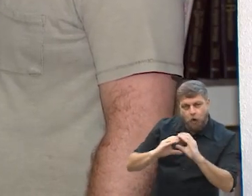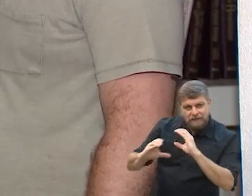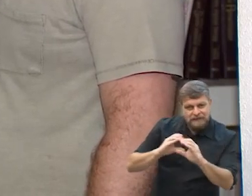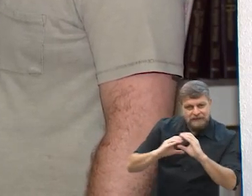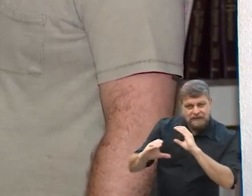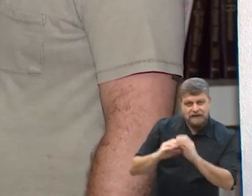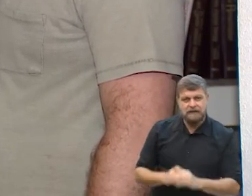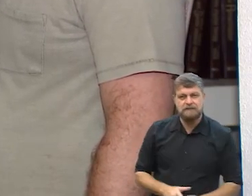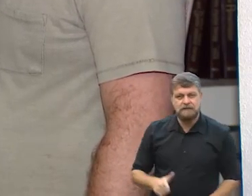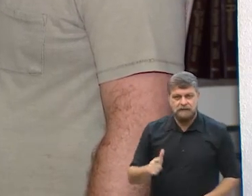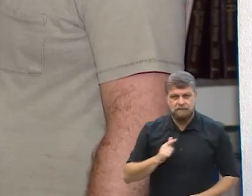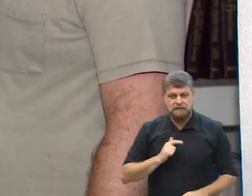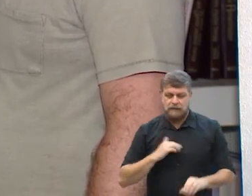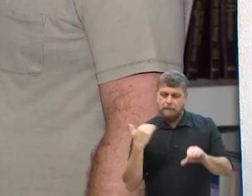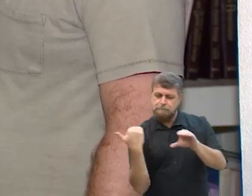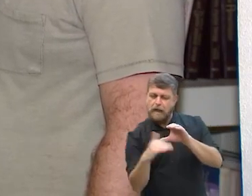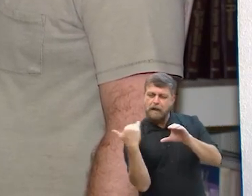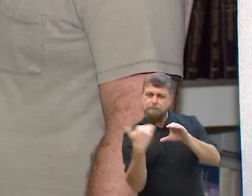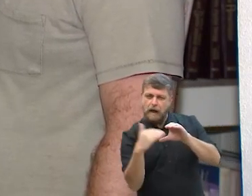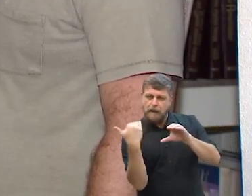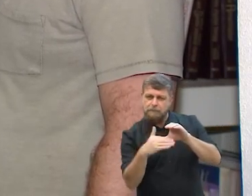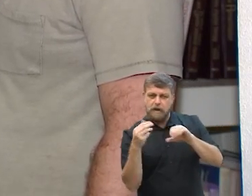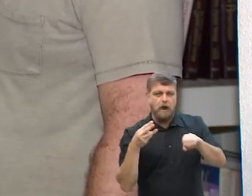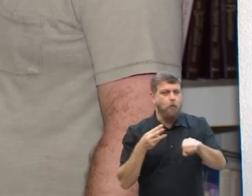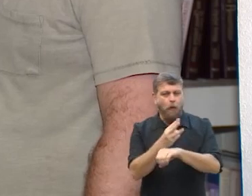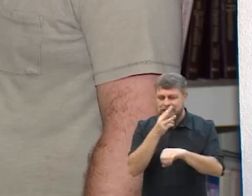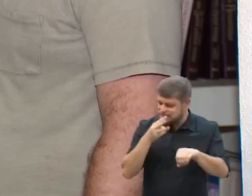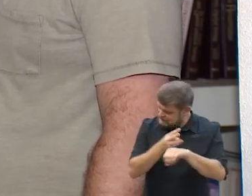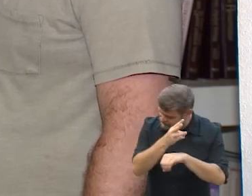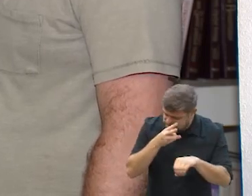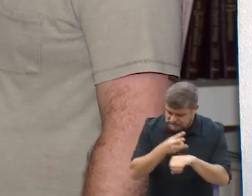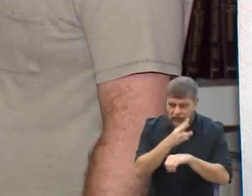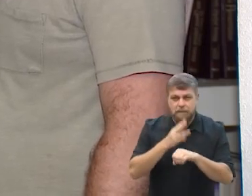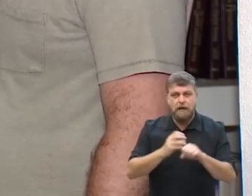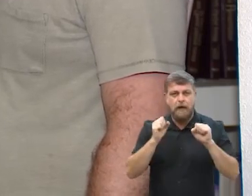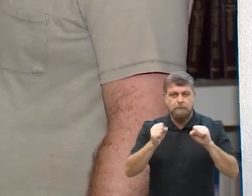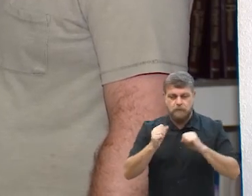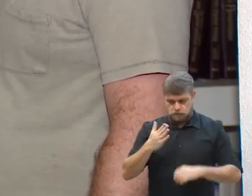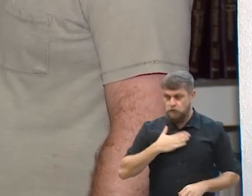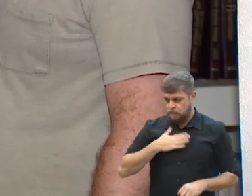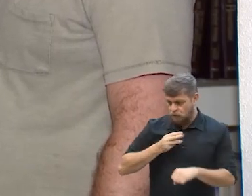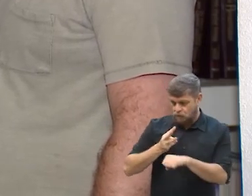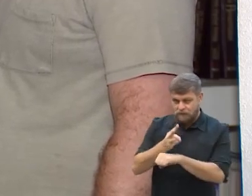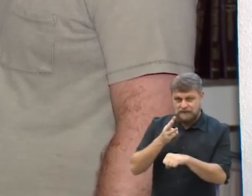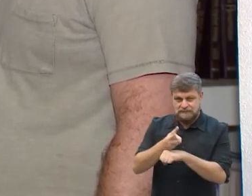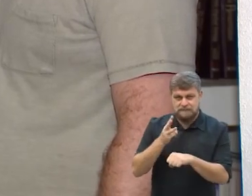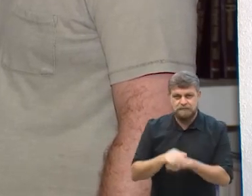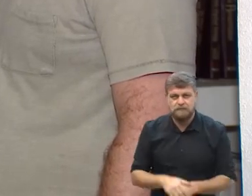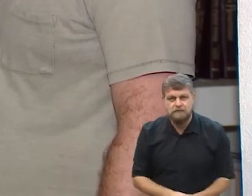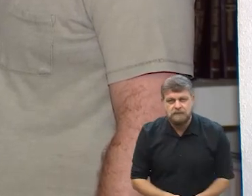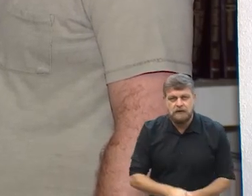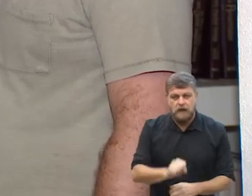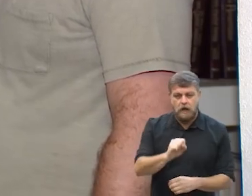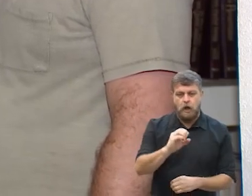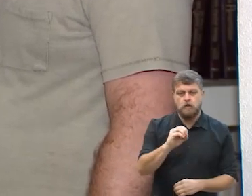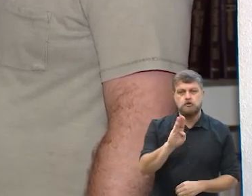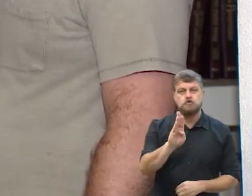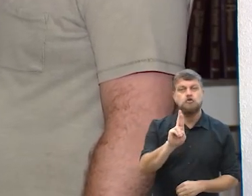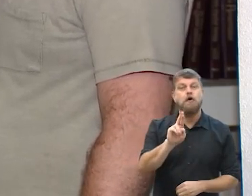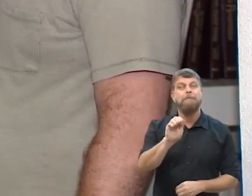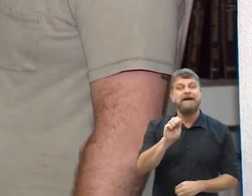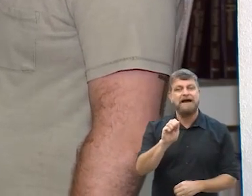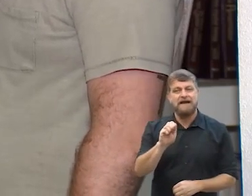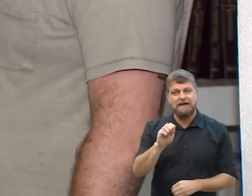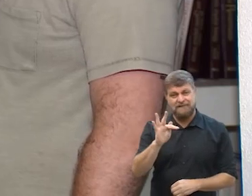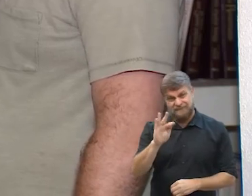possam enviar os seus e-mails, o WhatsApp, pode colocar o meu, chama Sobrafice. É